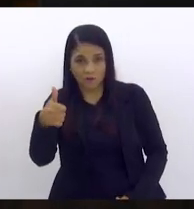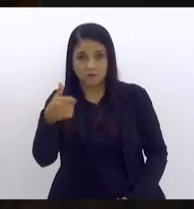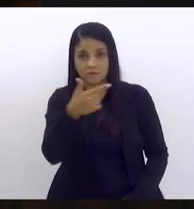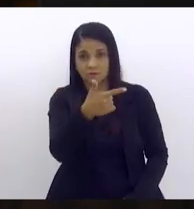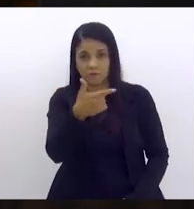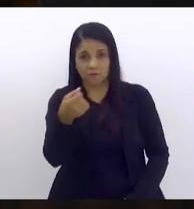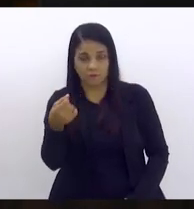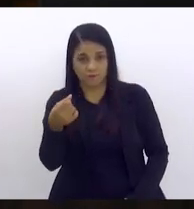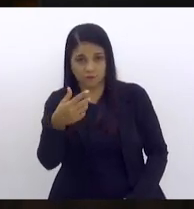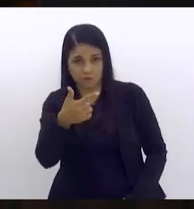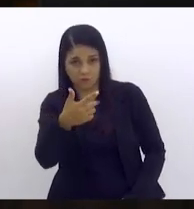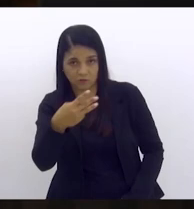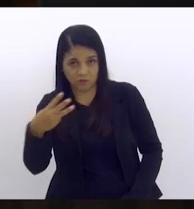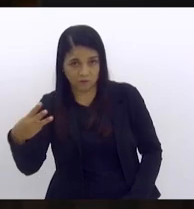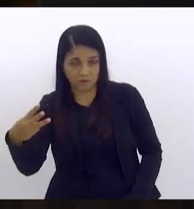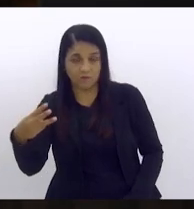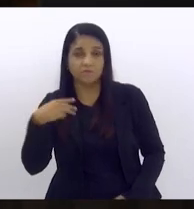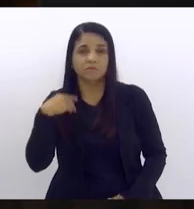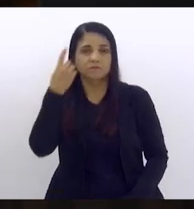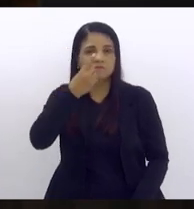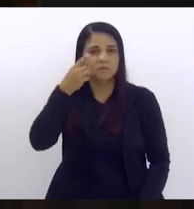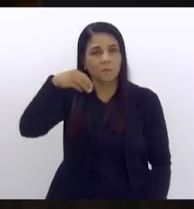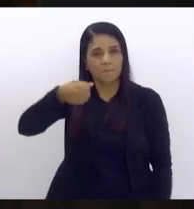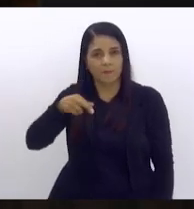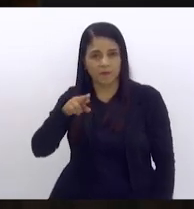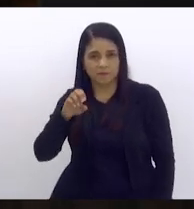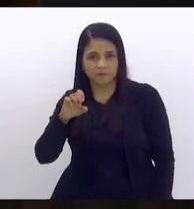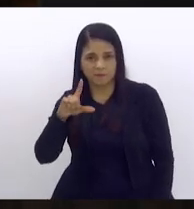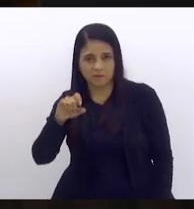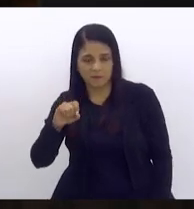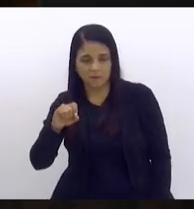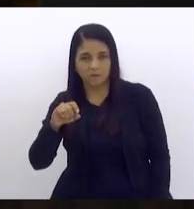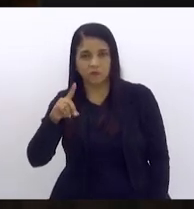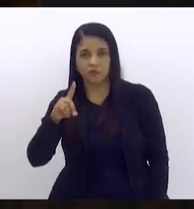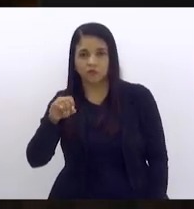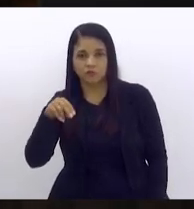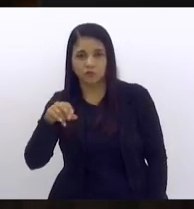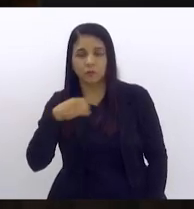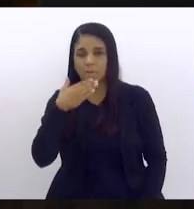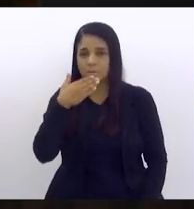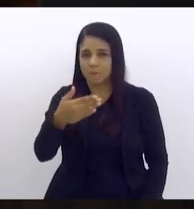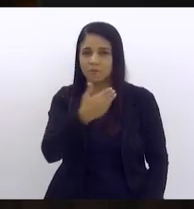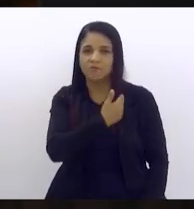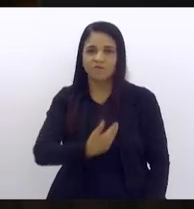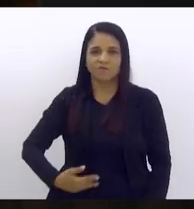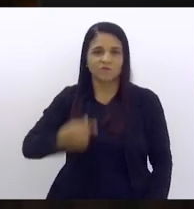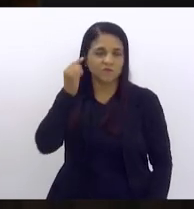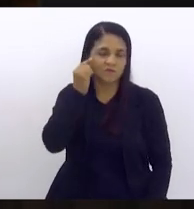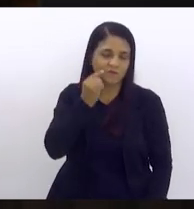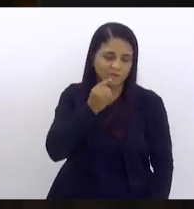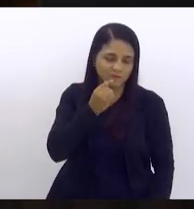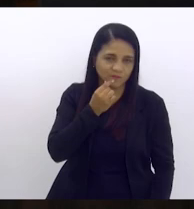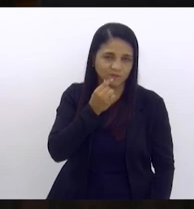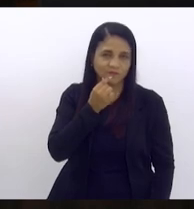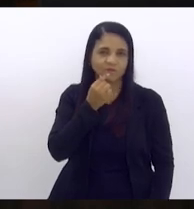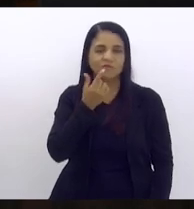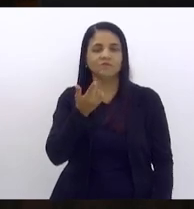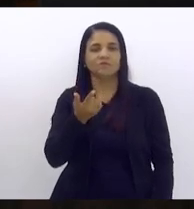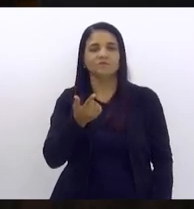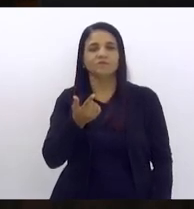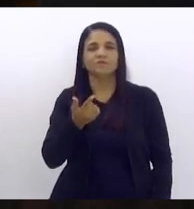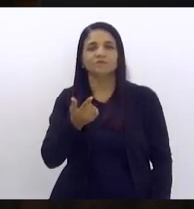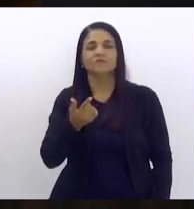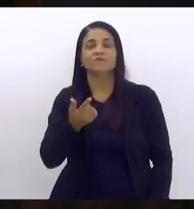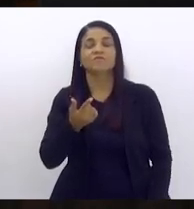111/2023, de autoria do deputado Marcelo Dino, que solicita ao excelentíssimo senhor governador do estado do Rio de Janeiro, o governador Cláudio Bonfim